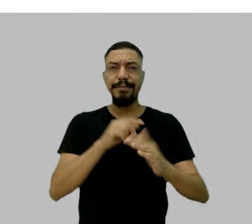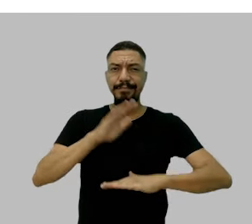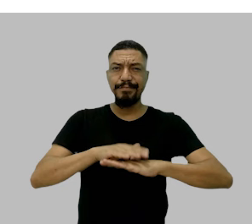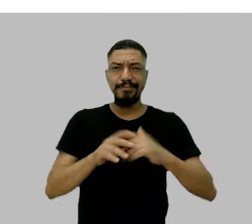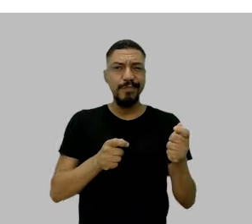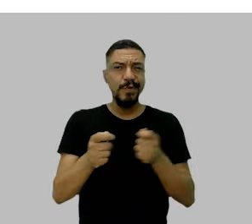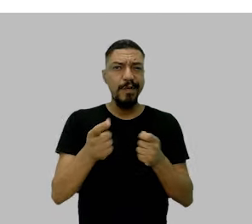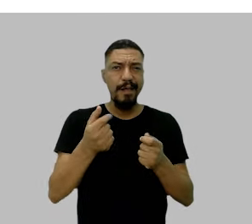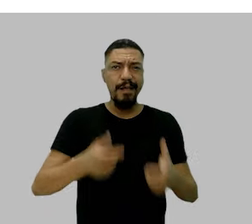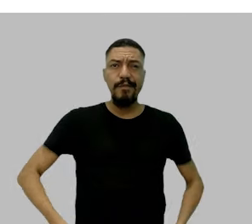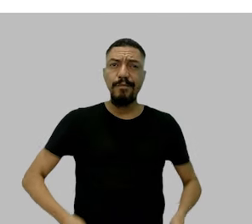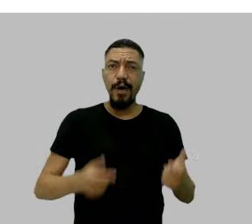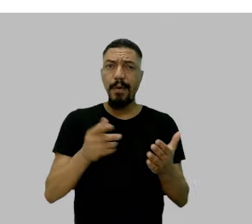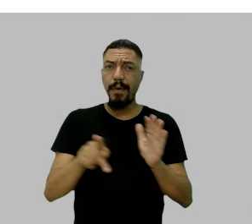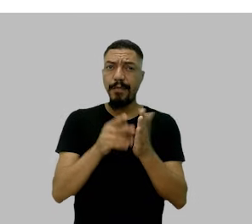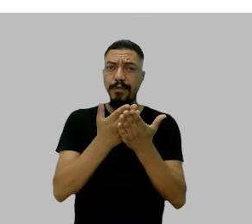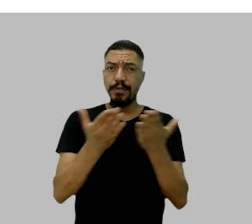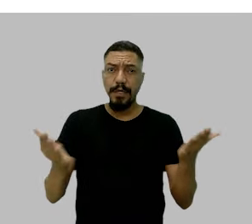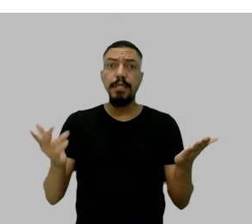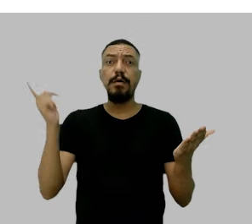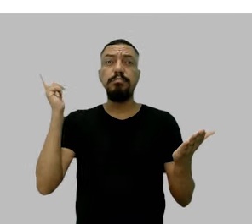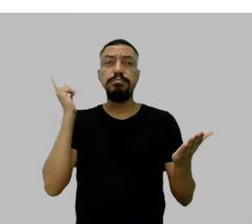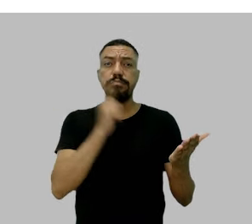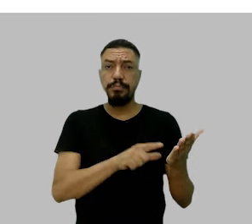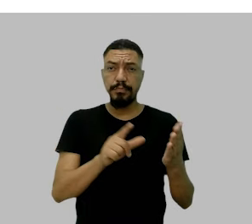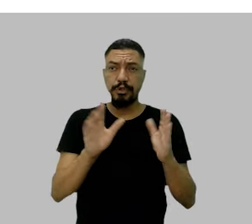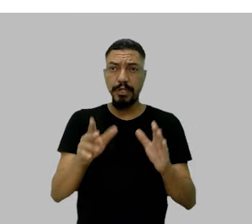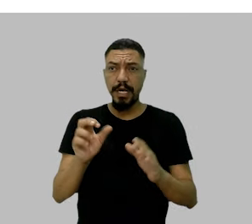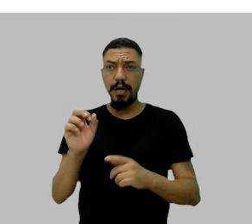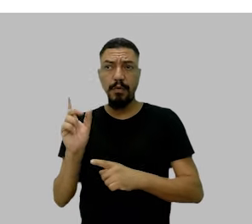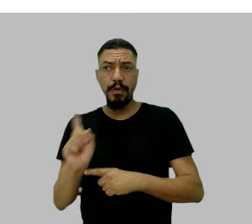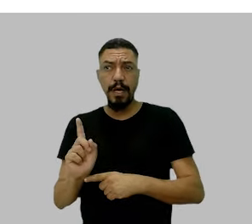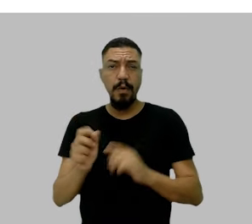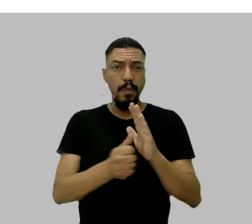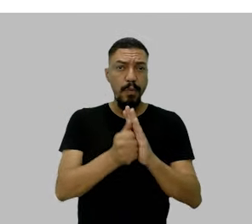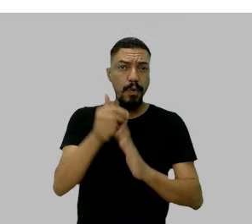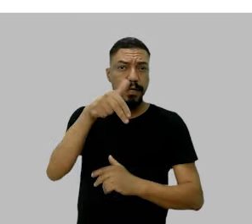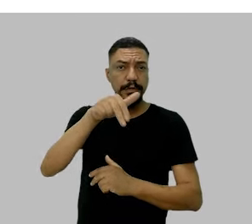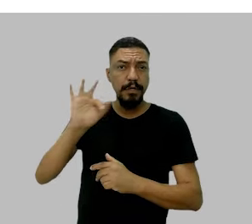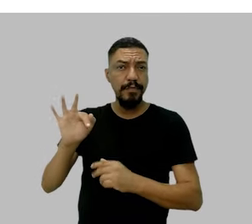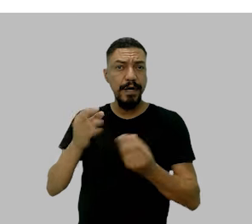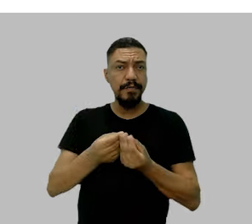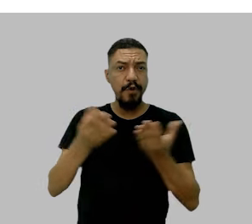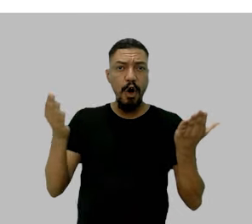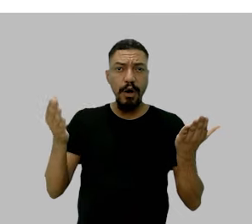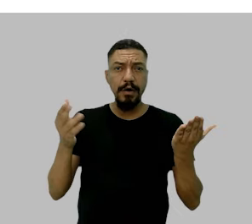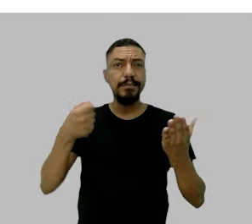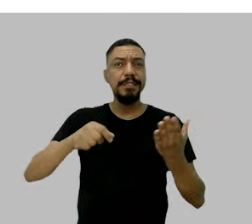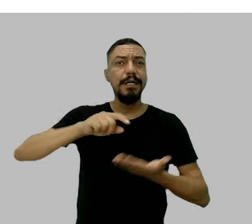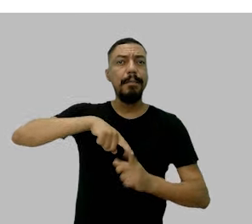de vocês, se está saindo, se já saiu, quantas notas já foram, o que precisa, o que não